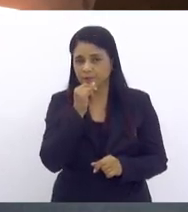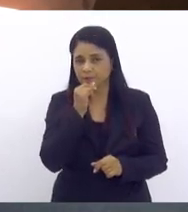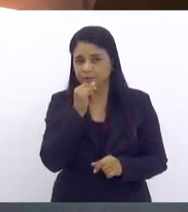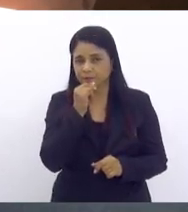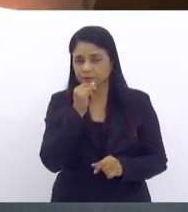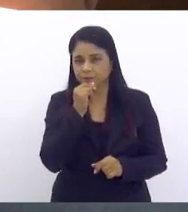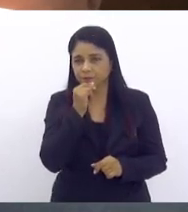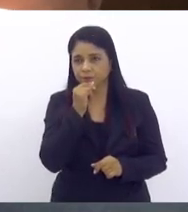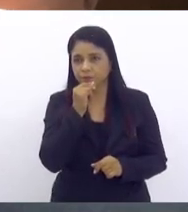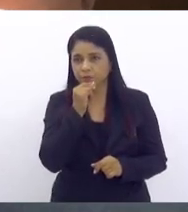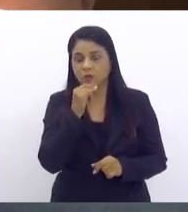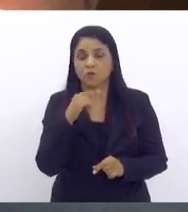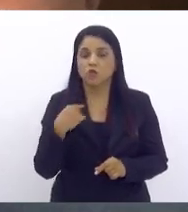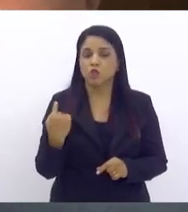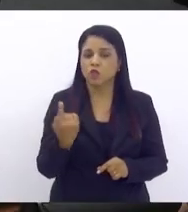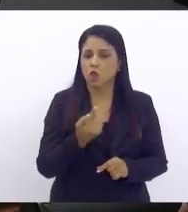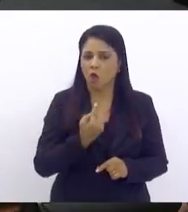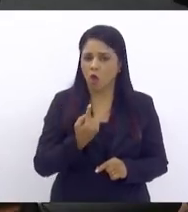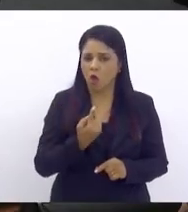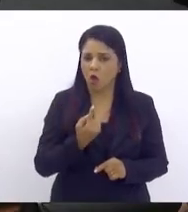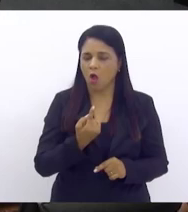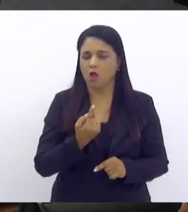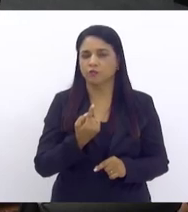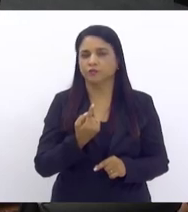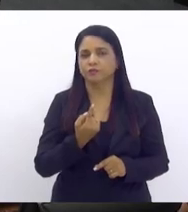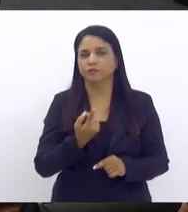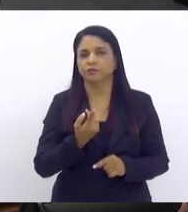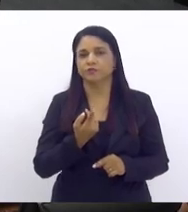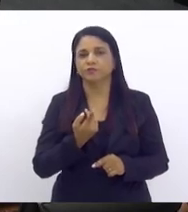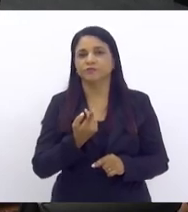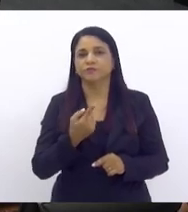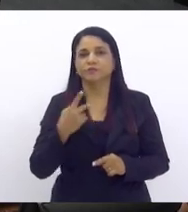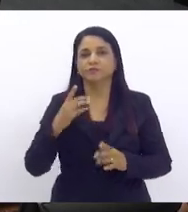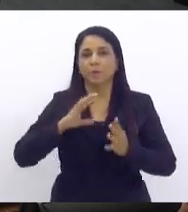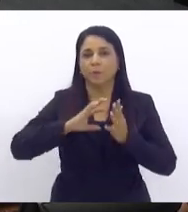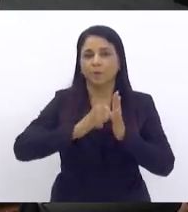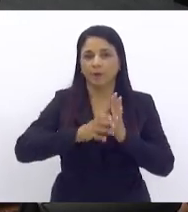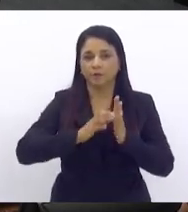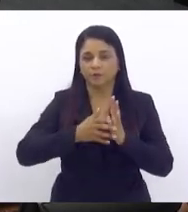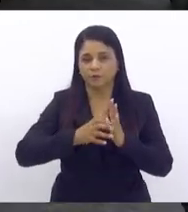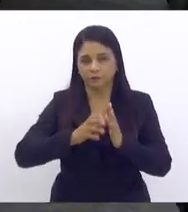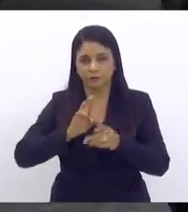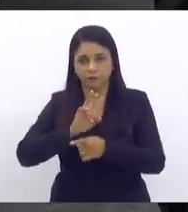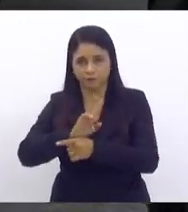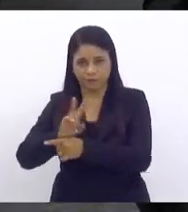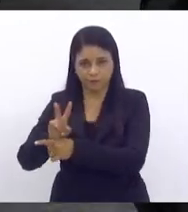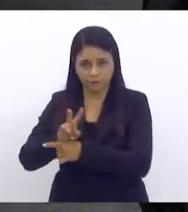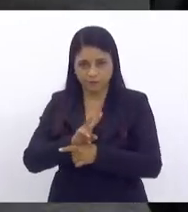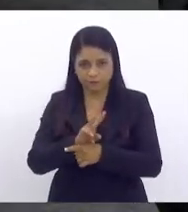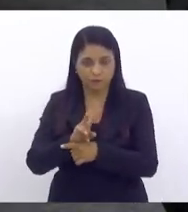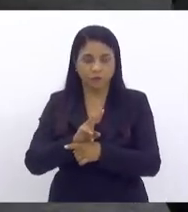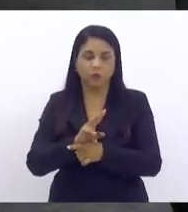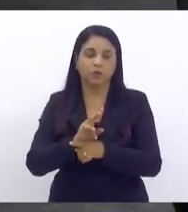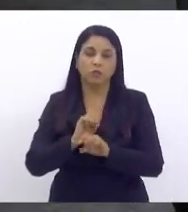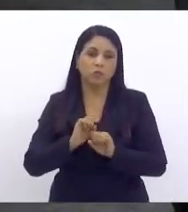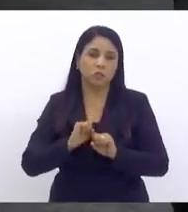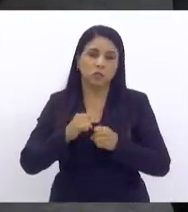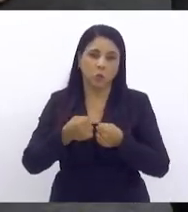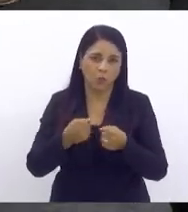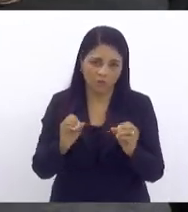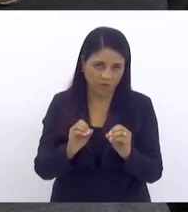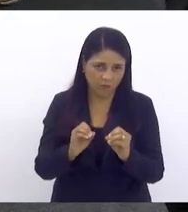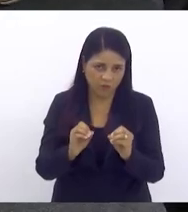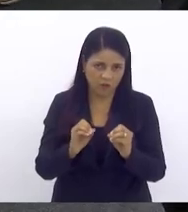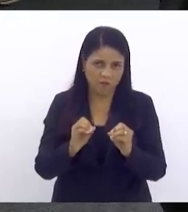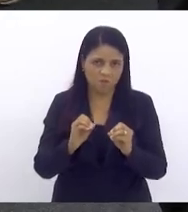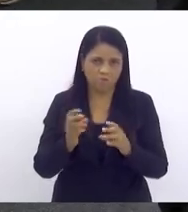não defenderíamos, nós conservadores, nós não defenderíamos a manifestação cultural no ambiente